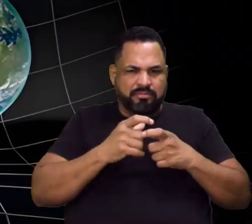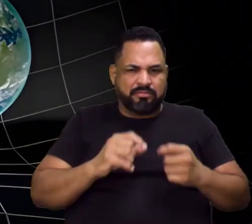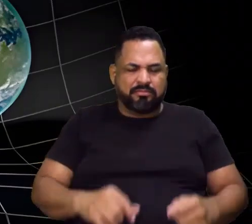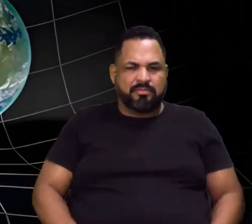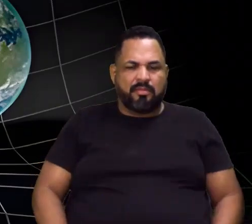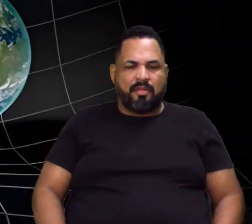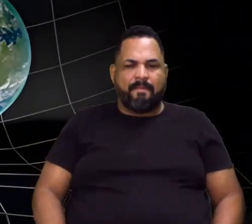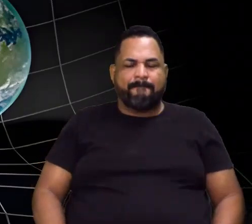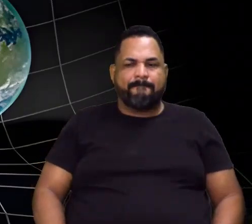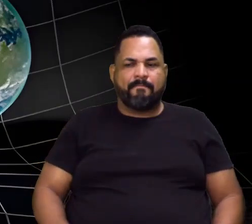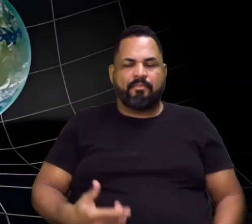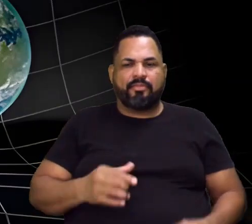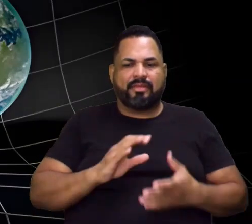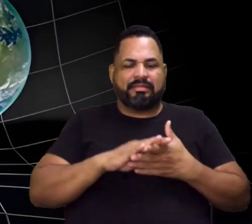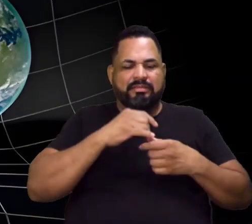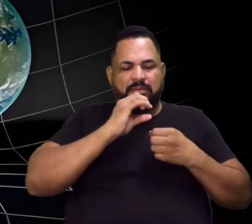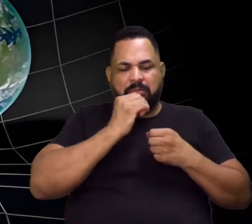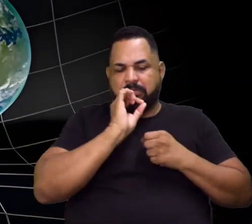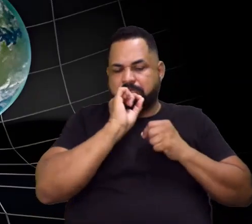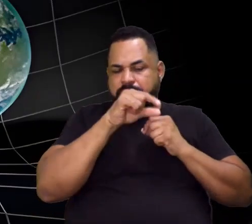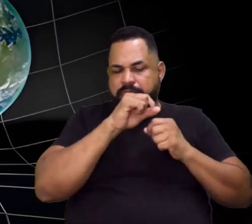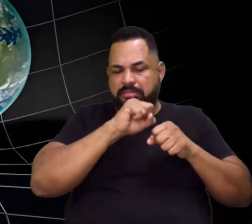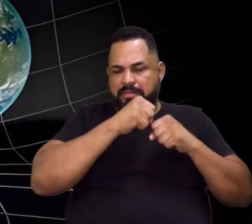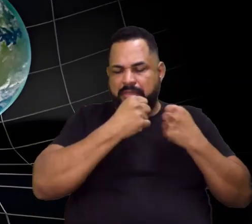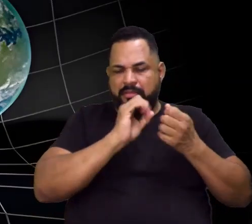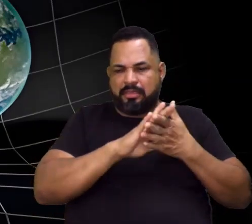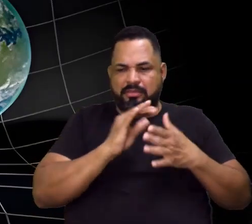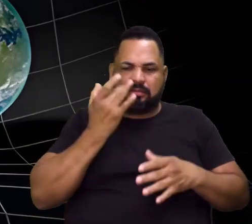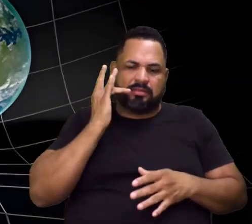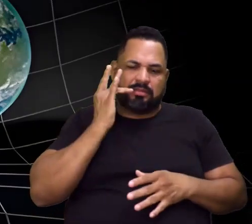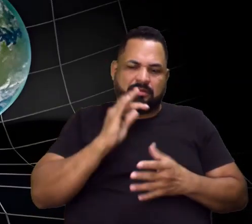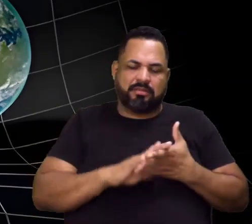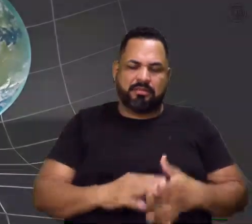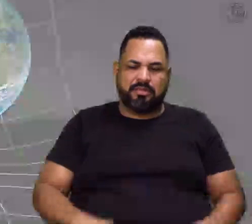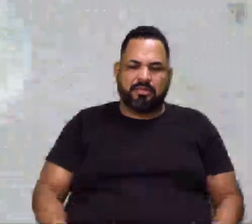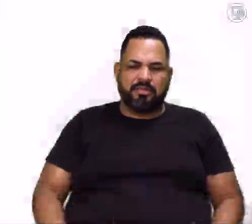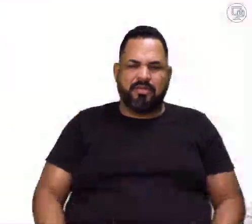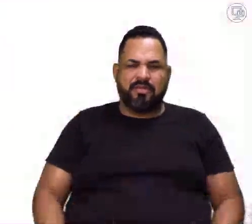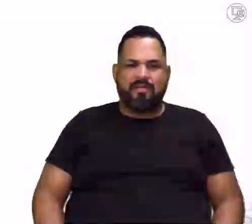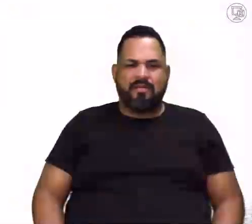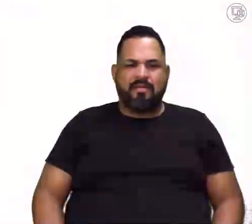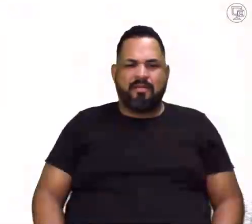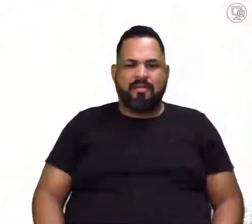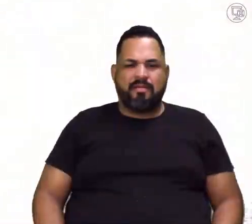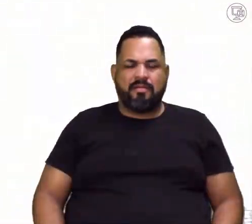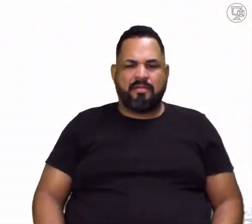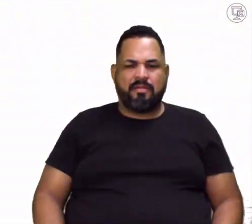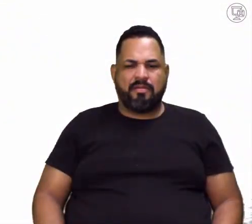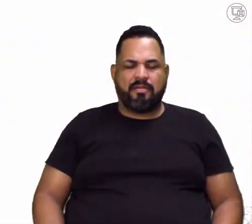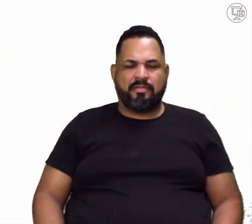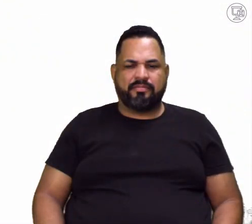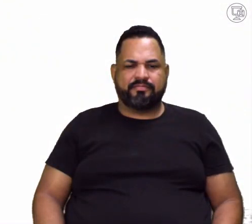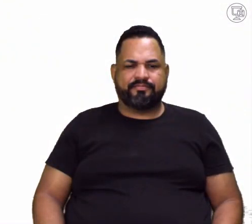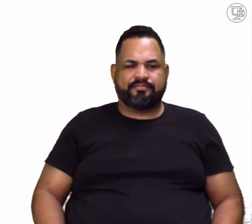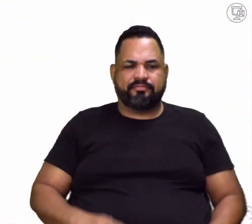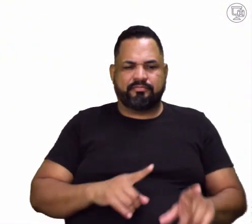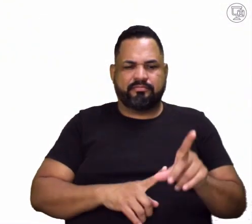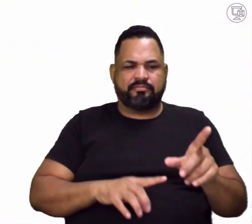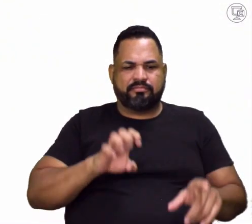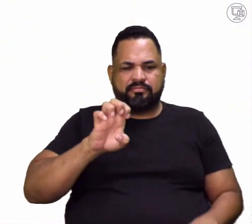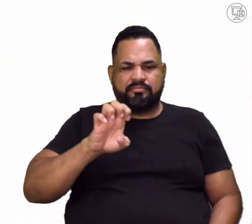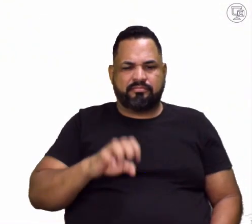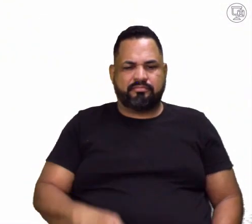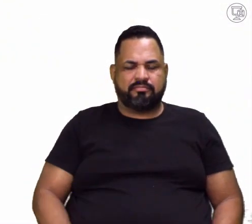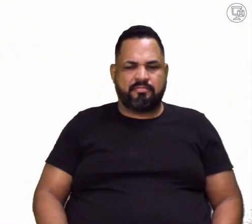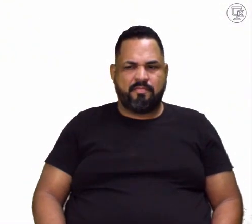diminui a restauração para não soltar e nem quebrar o dente Ok vamos lá então letra e na verdade nós temos